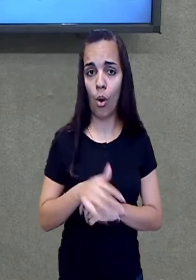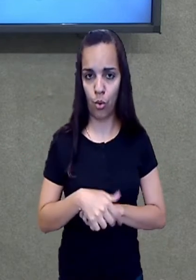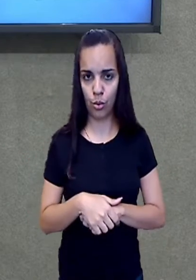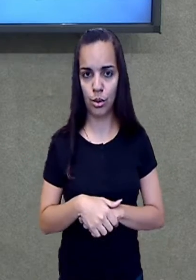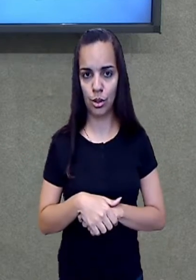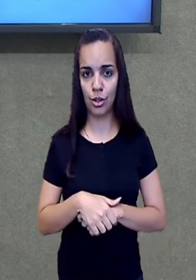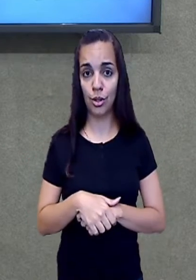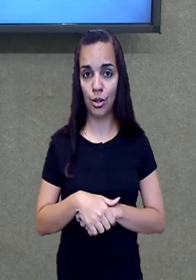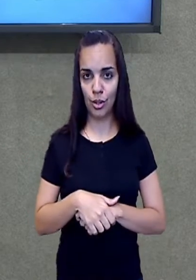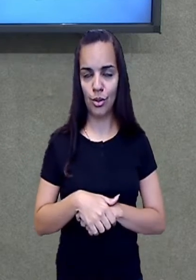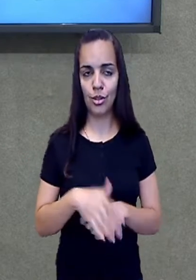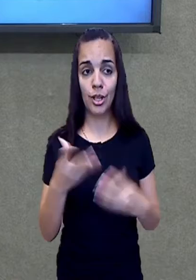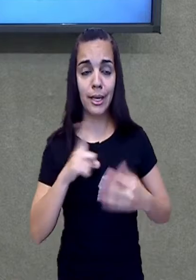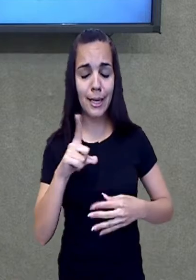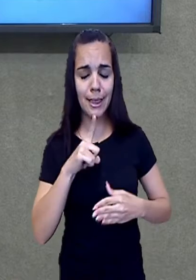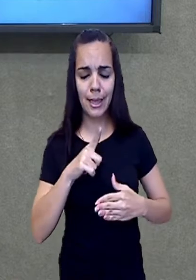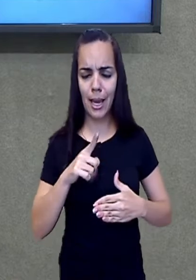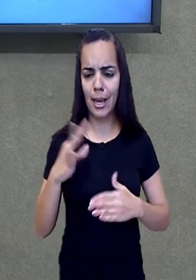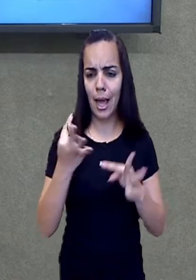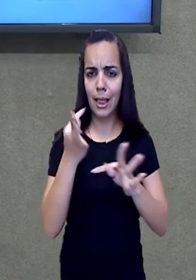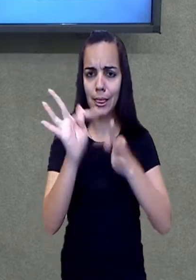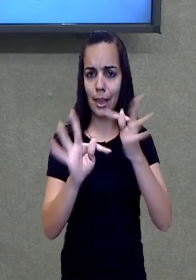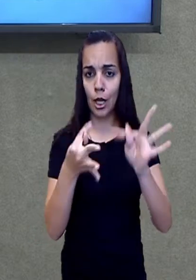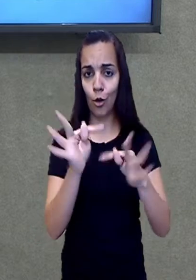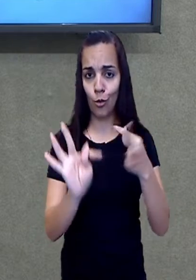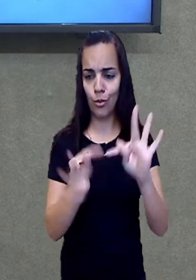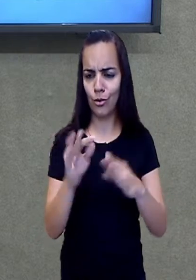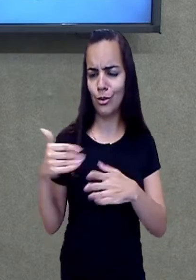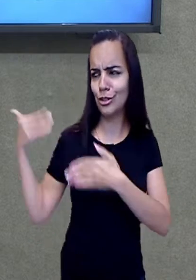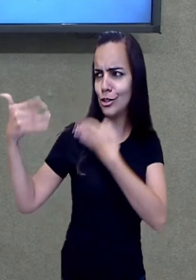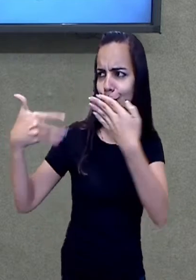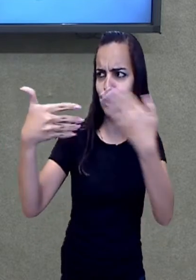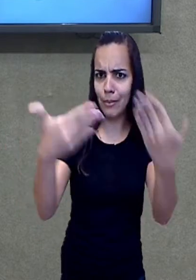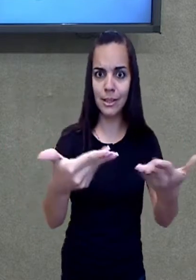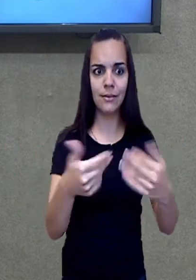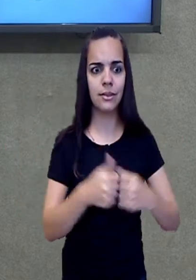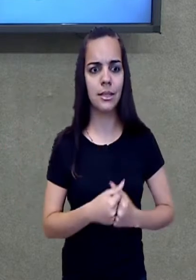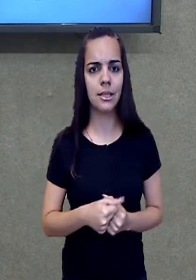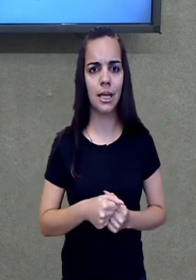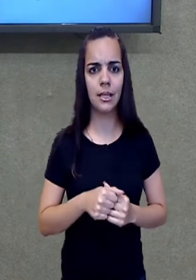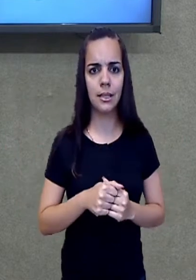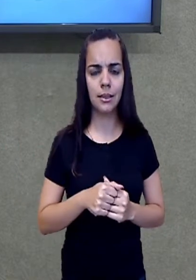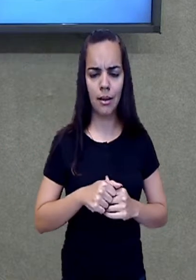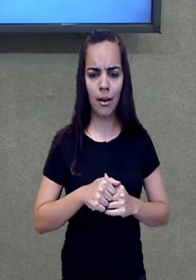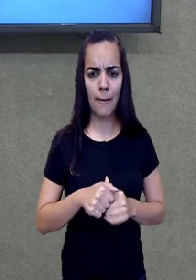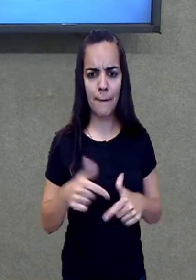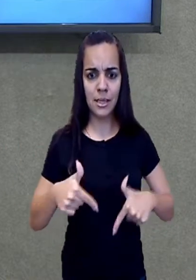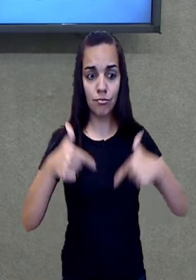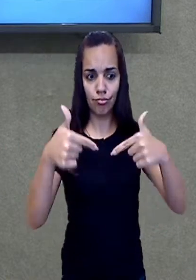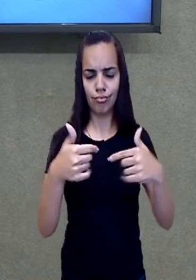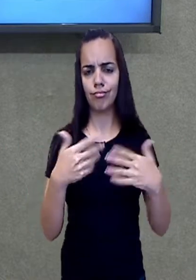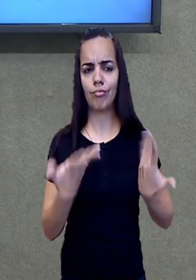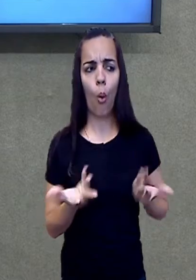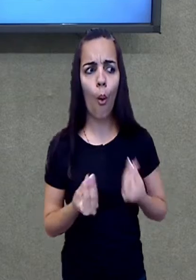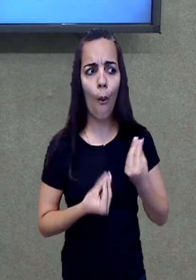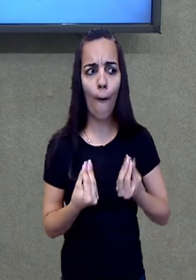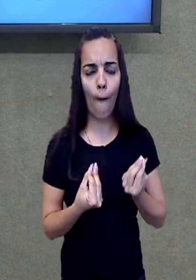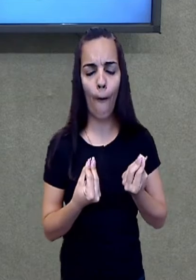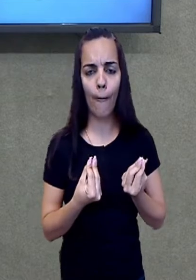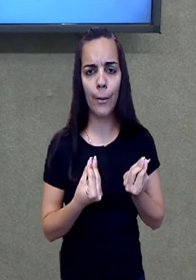com tecnologias super avançadas e trabalham na extração de minerais